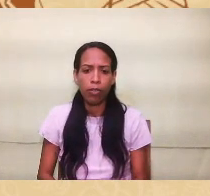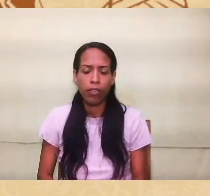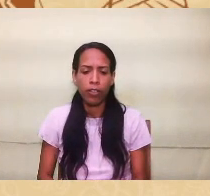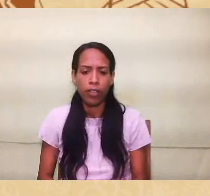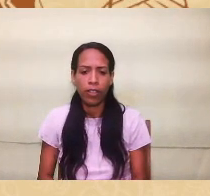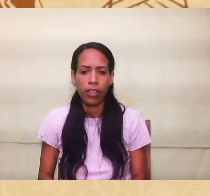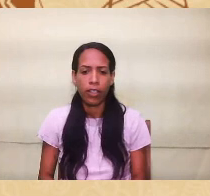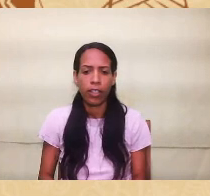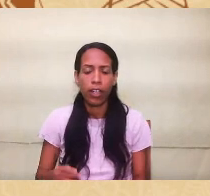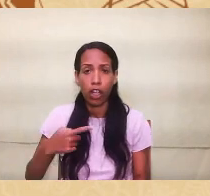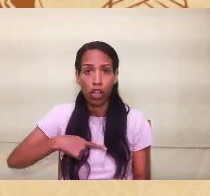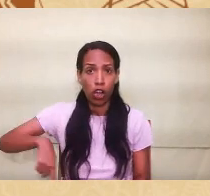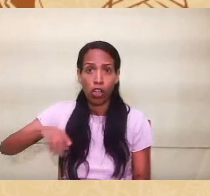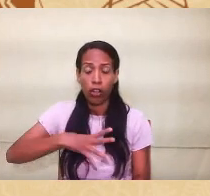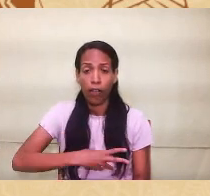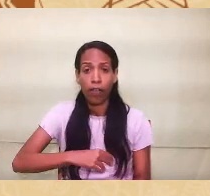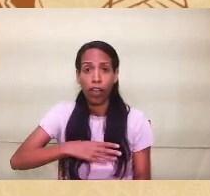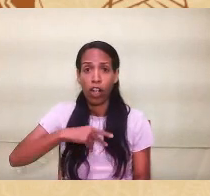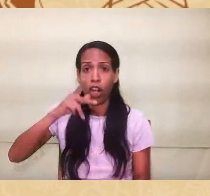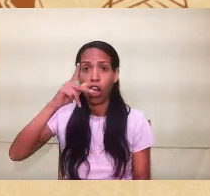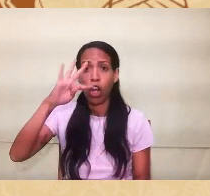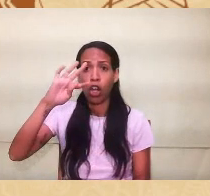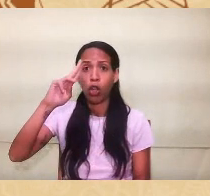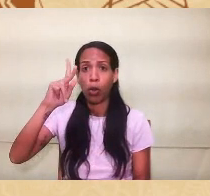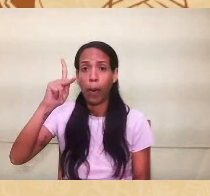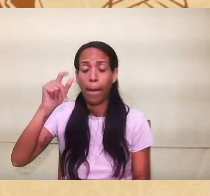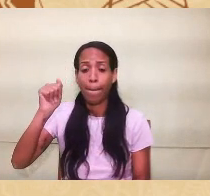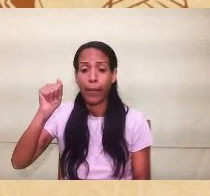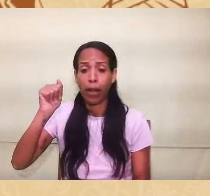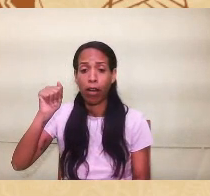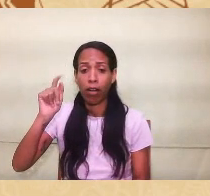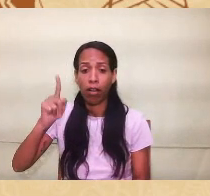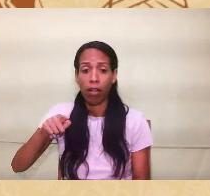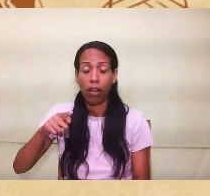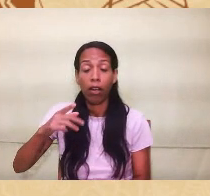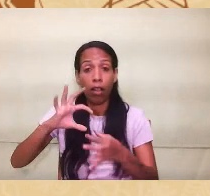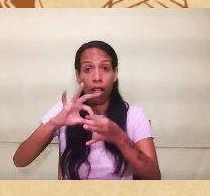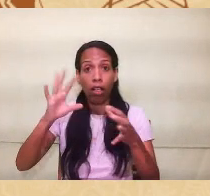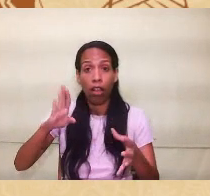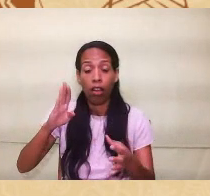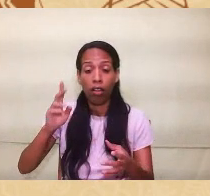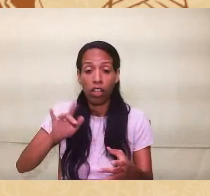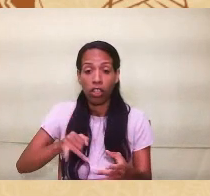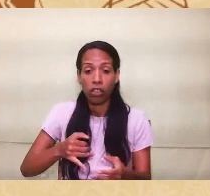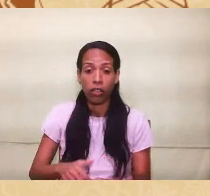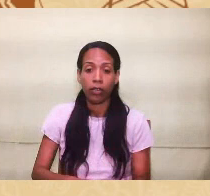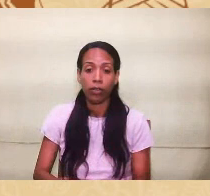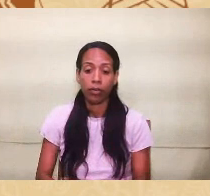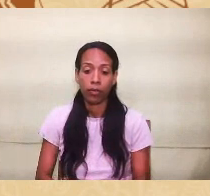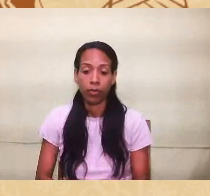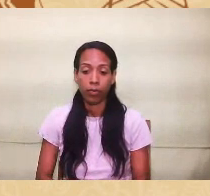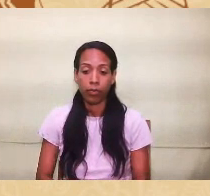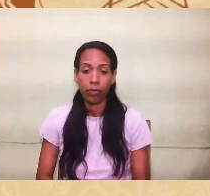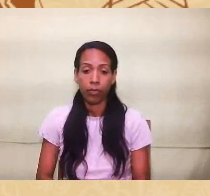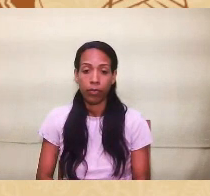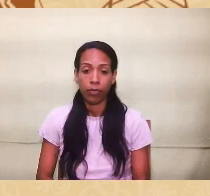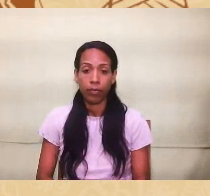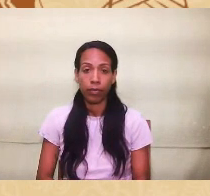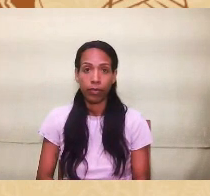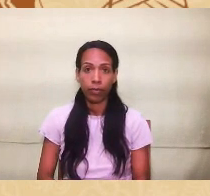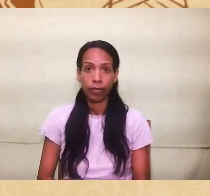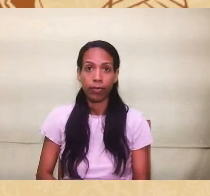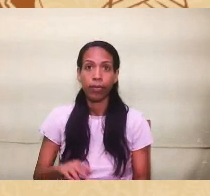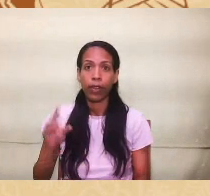somos filhos de Tupã. E a gente canta pedindo permissão assim. Jaci, Ayande,